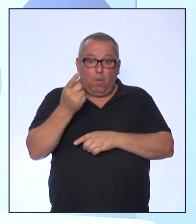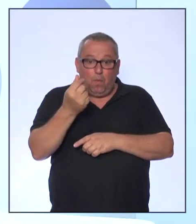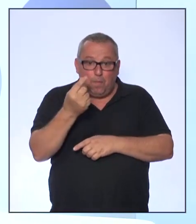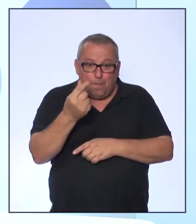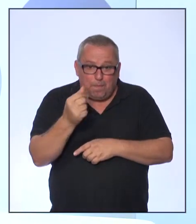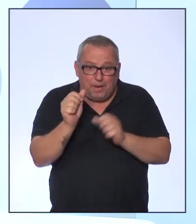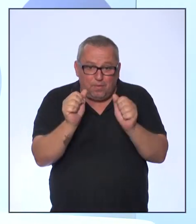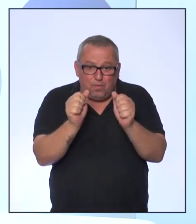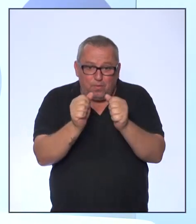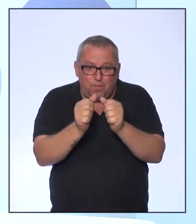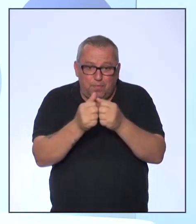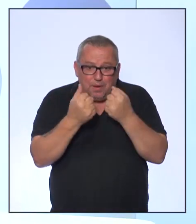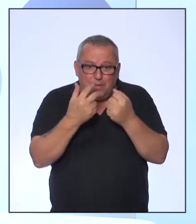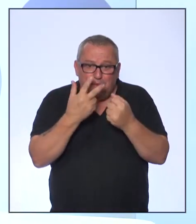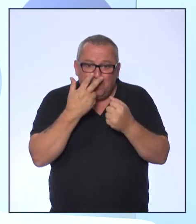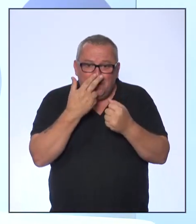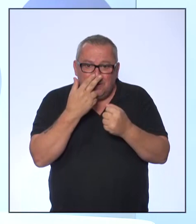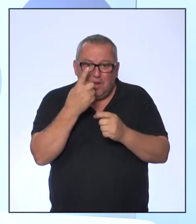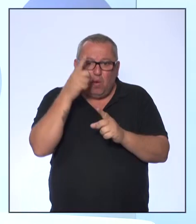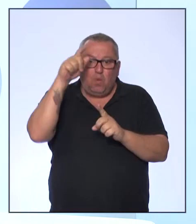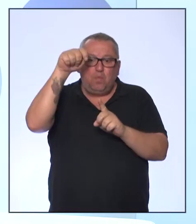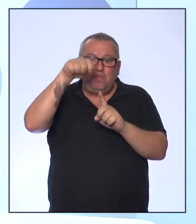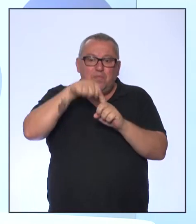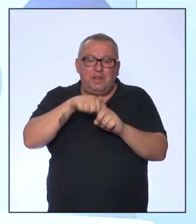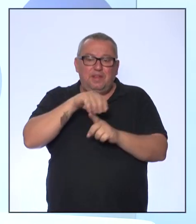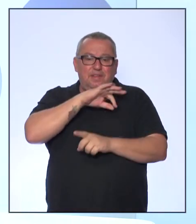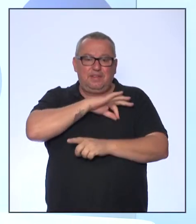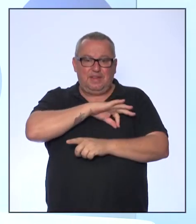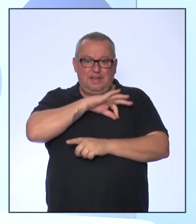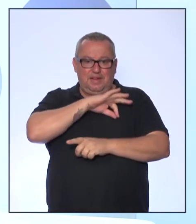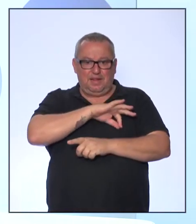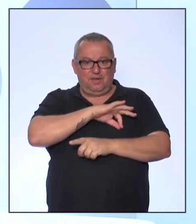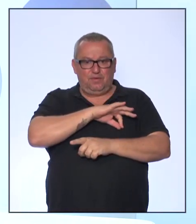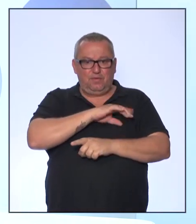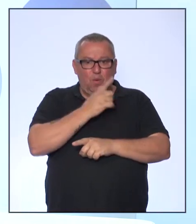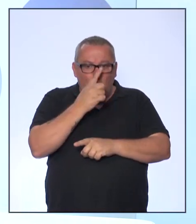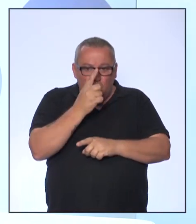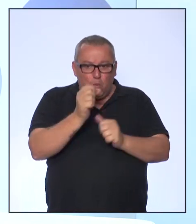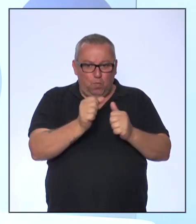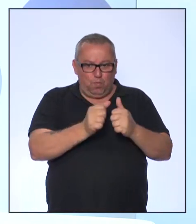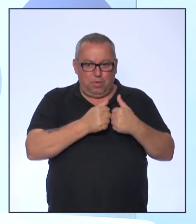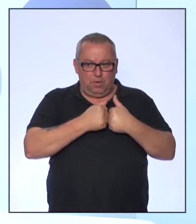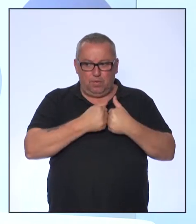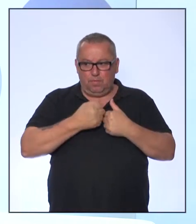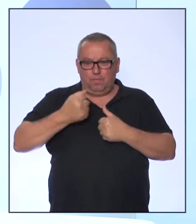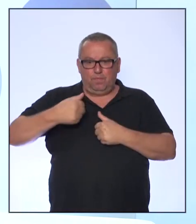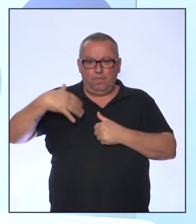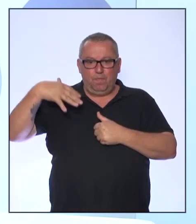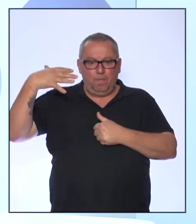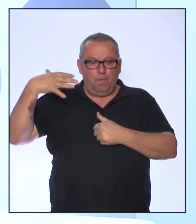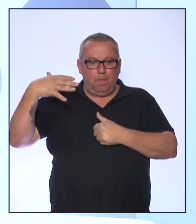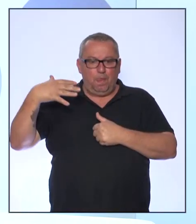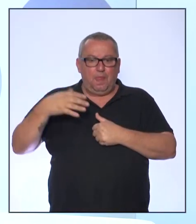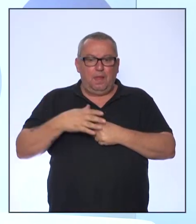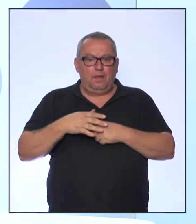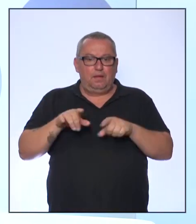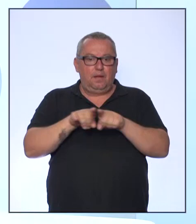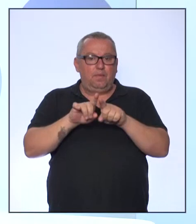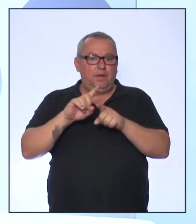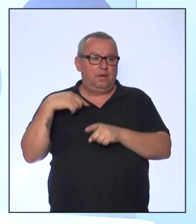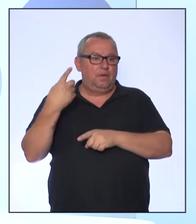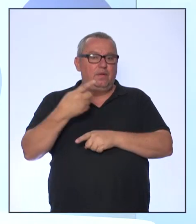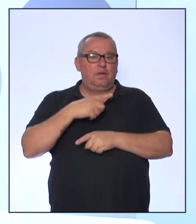pão ele era equivalente a um mês de salário. Então, imaginem vocês a situação, né? Foi um barril de pólvora. Nós